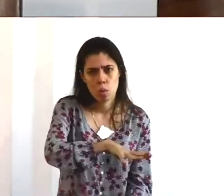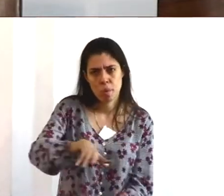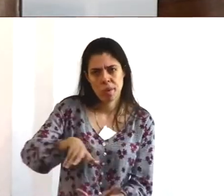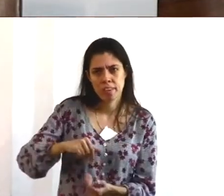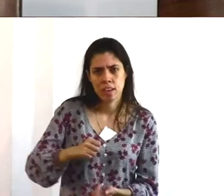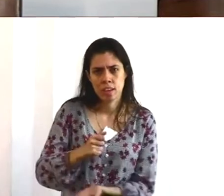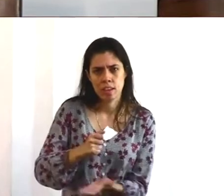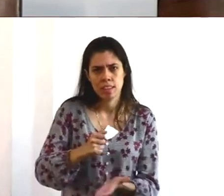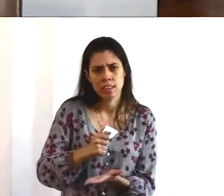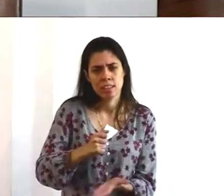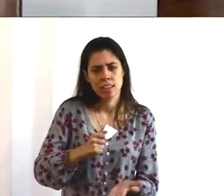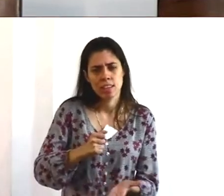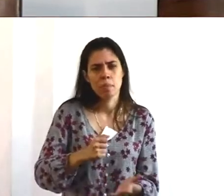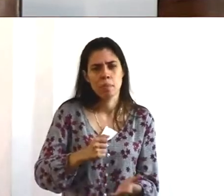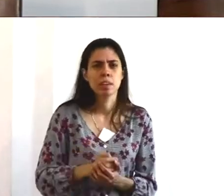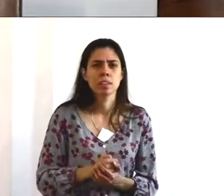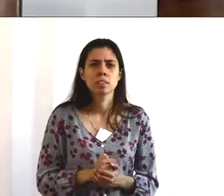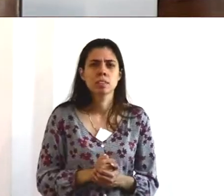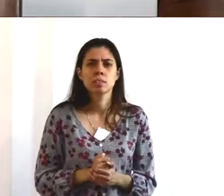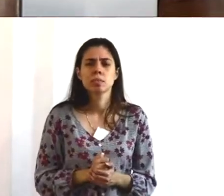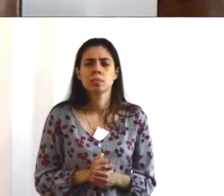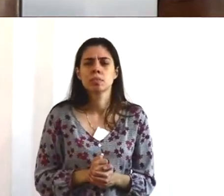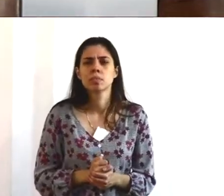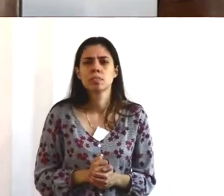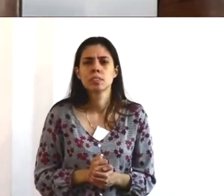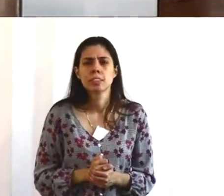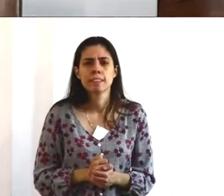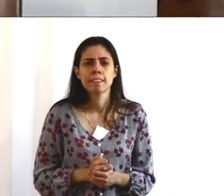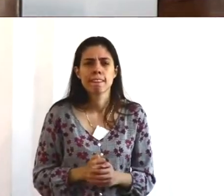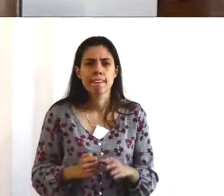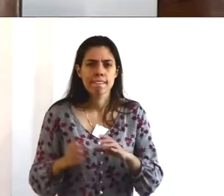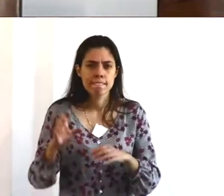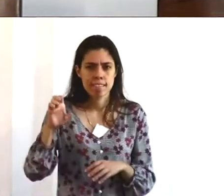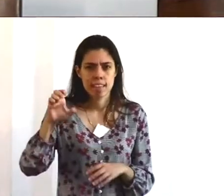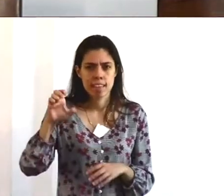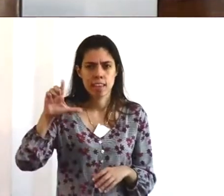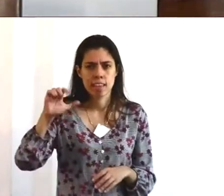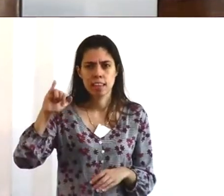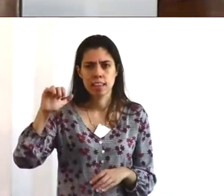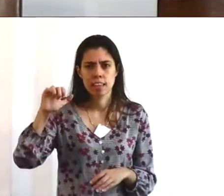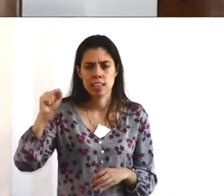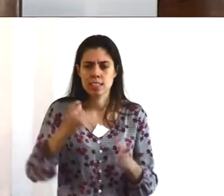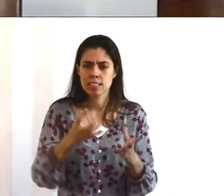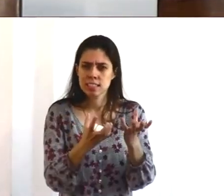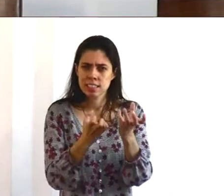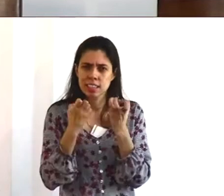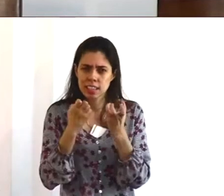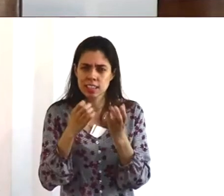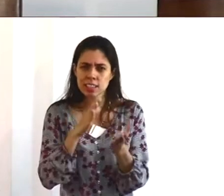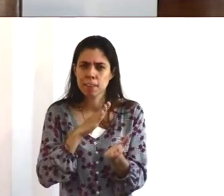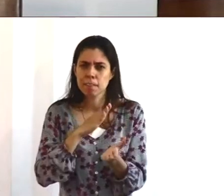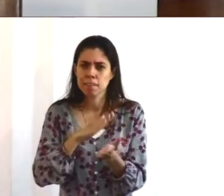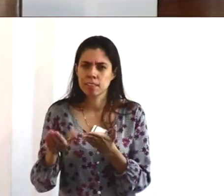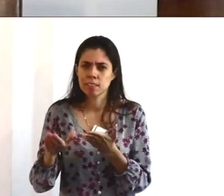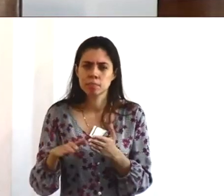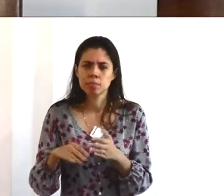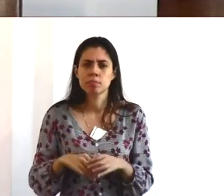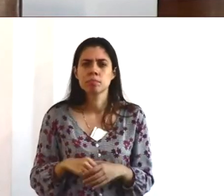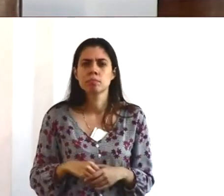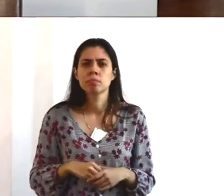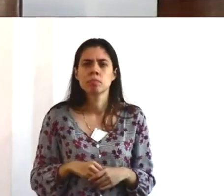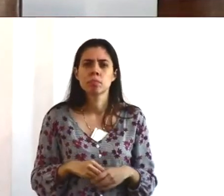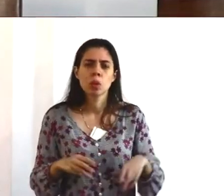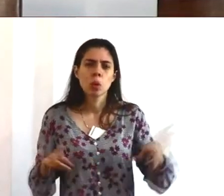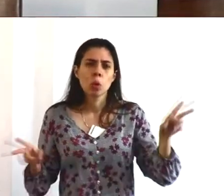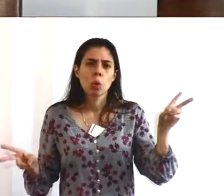iria livrar Elias do problema que ele estava enfrentando. Mas depois Elias vai escutar um